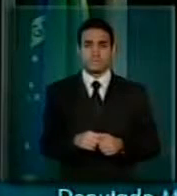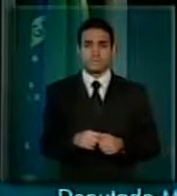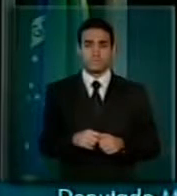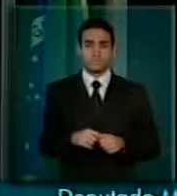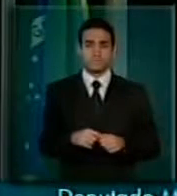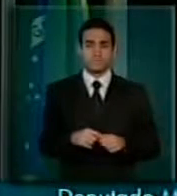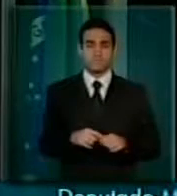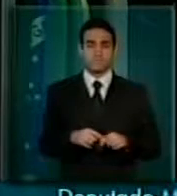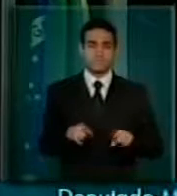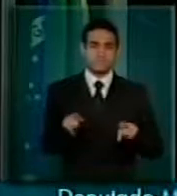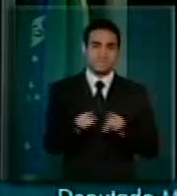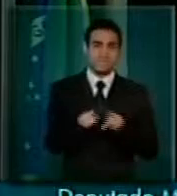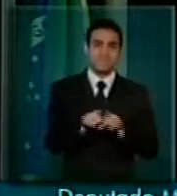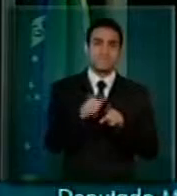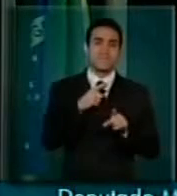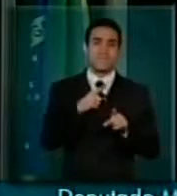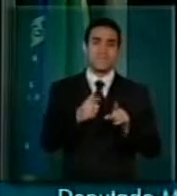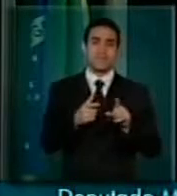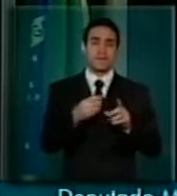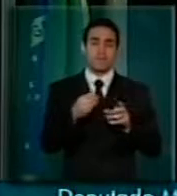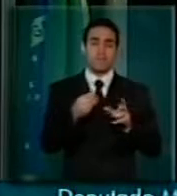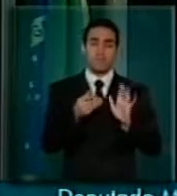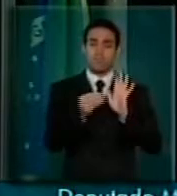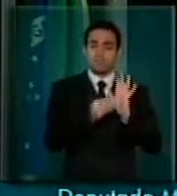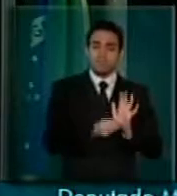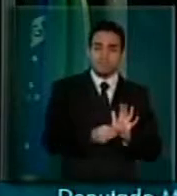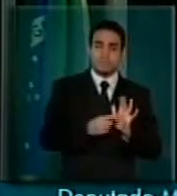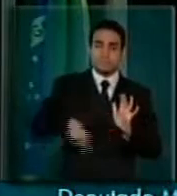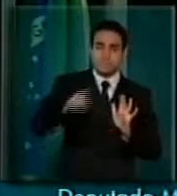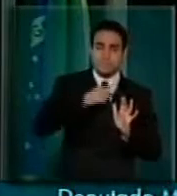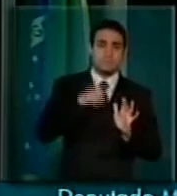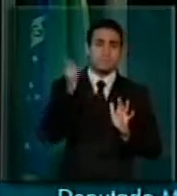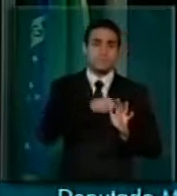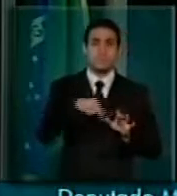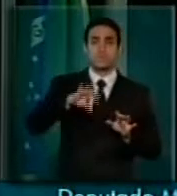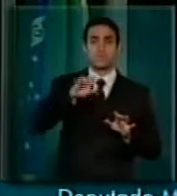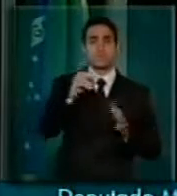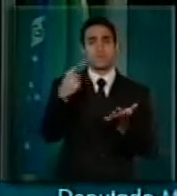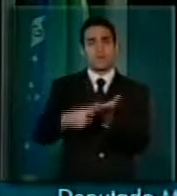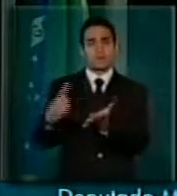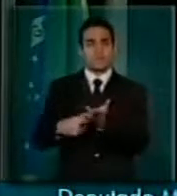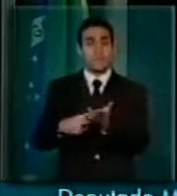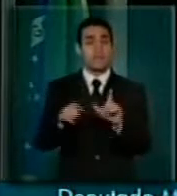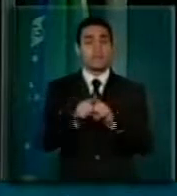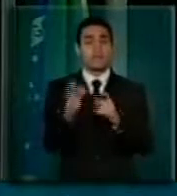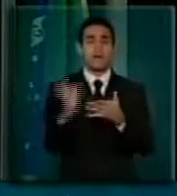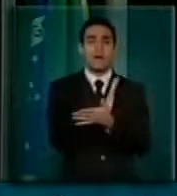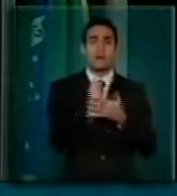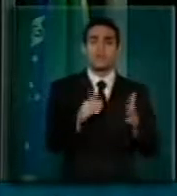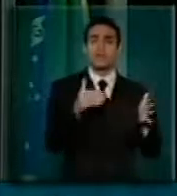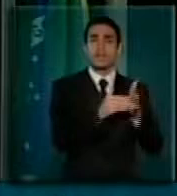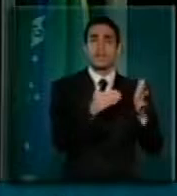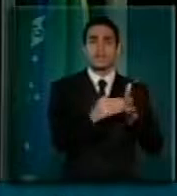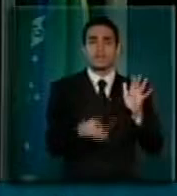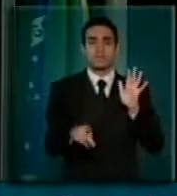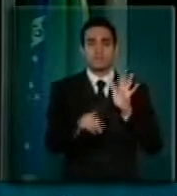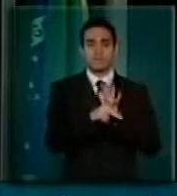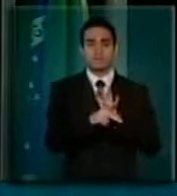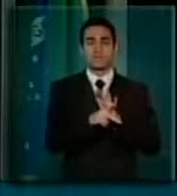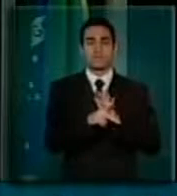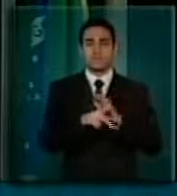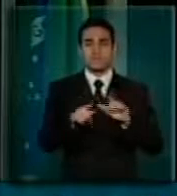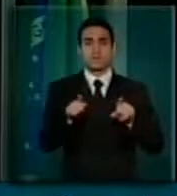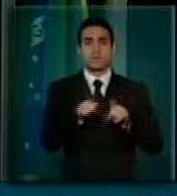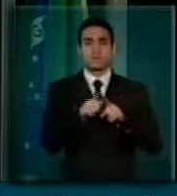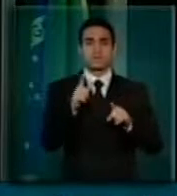forma de se chegar a um consenso. E estabelecemos, inclusive, limites de cortes